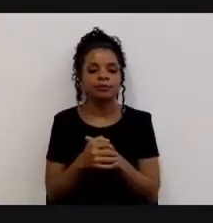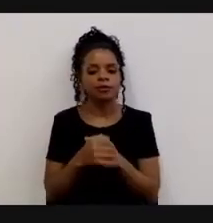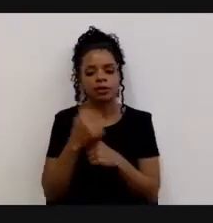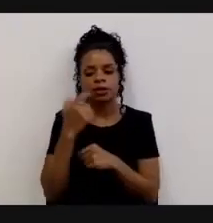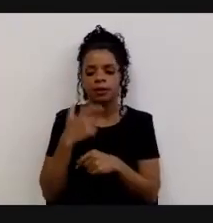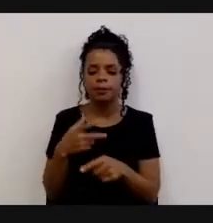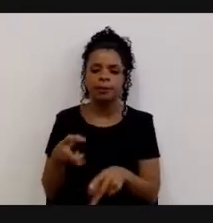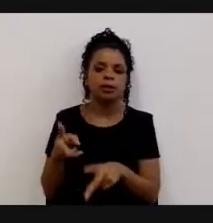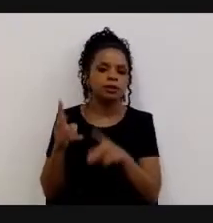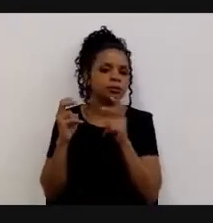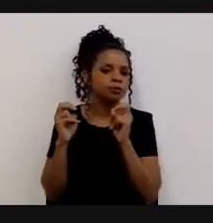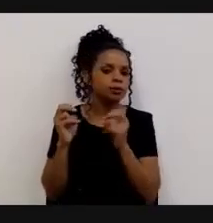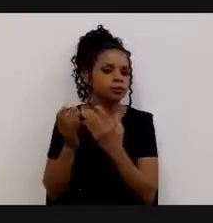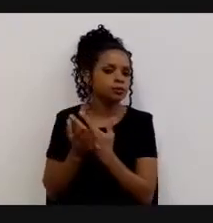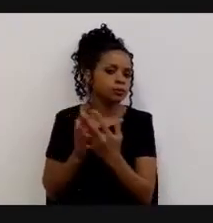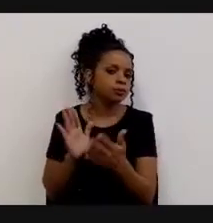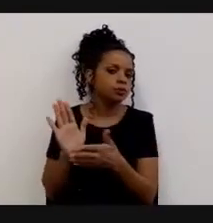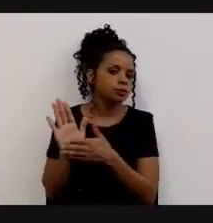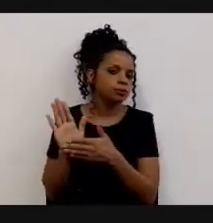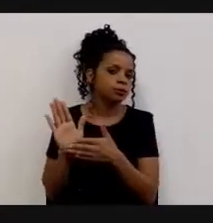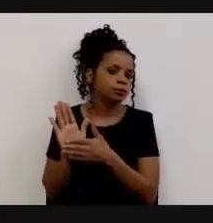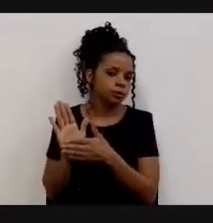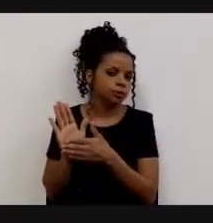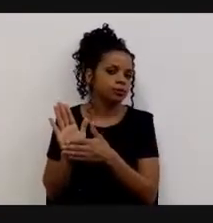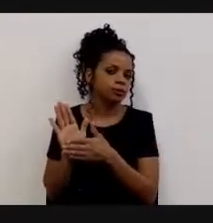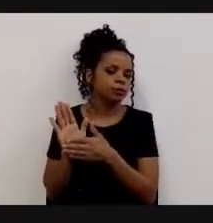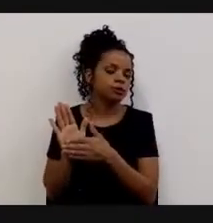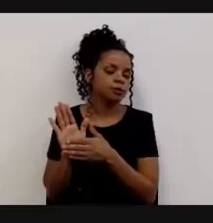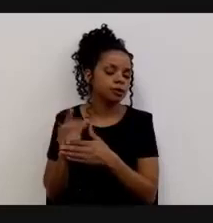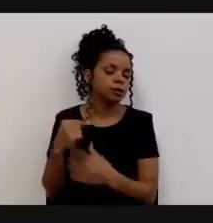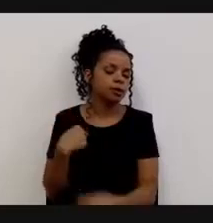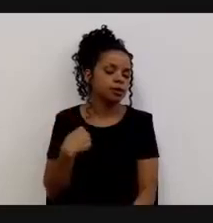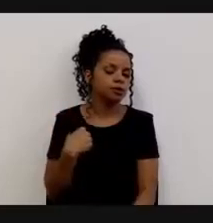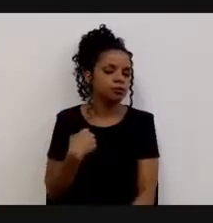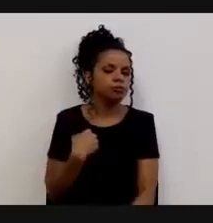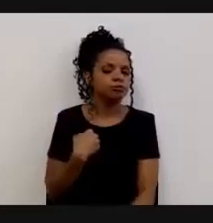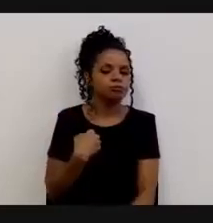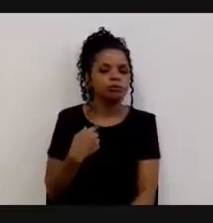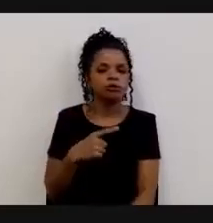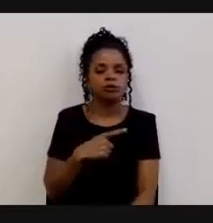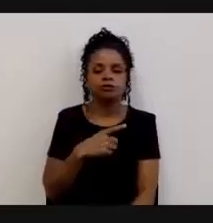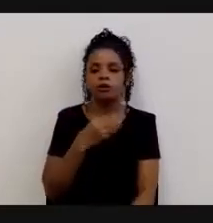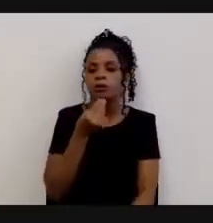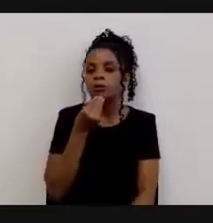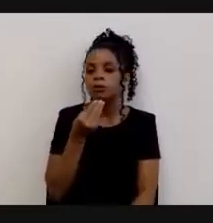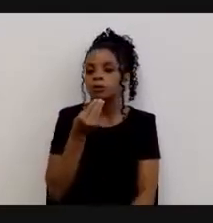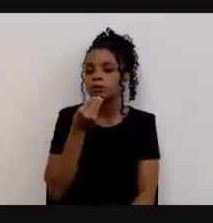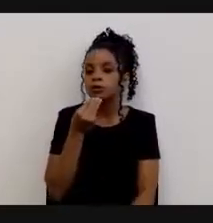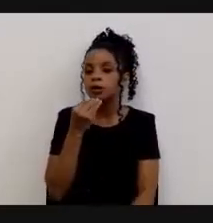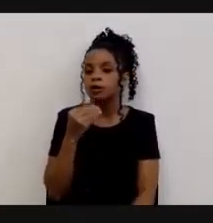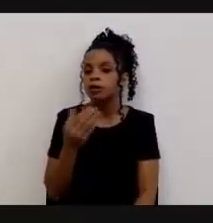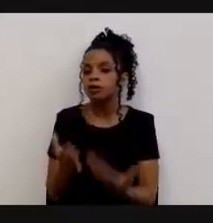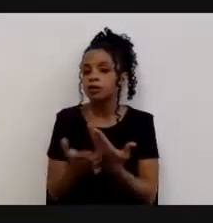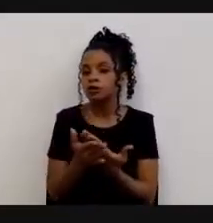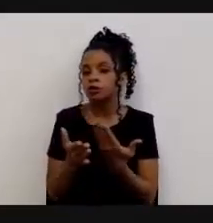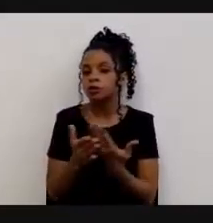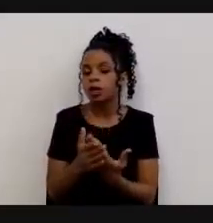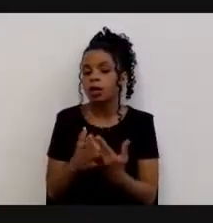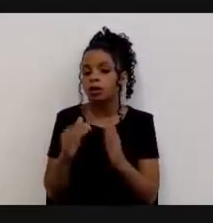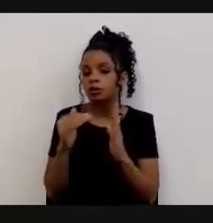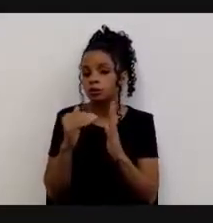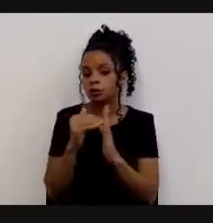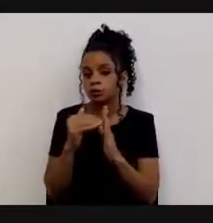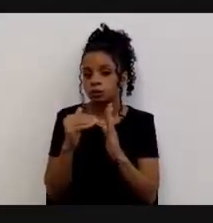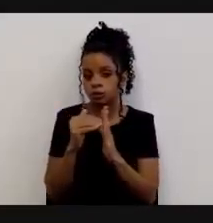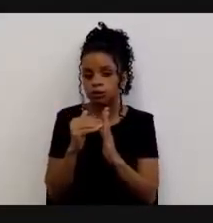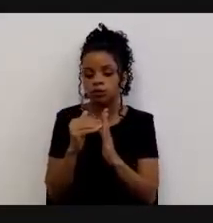percebi isso, logo no início da proposta de Constituição, eu tive a oportunidade de fazer uma pós-graduação no Senado Federal. Aí foi que eu tive